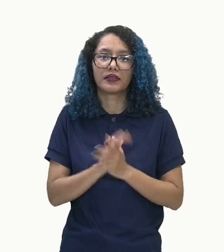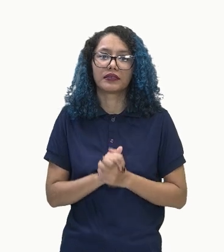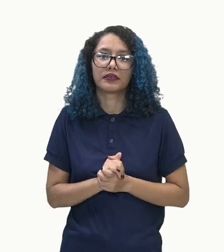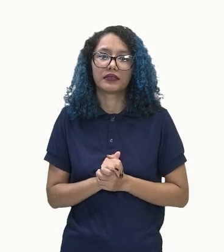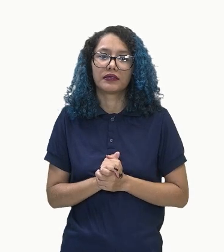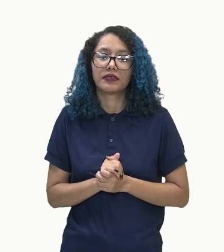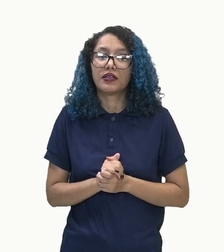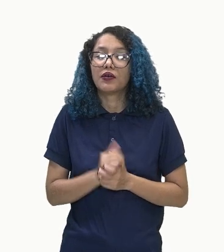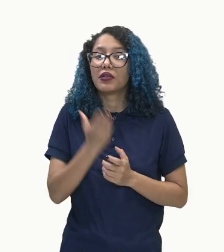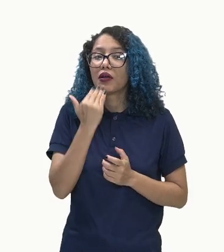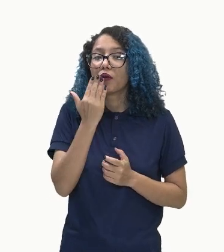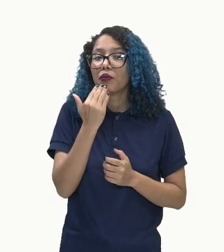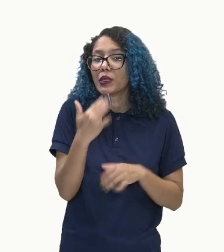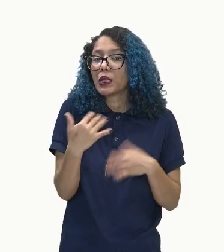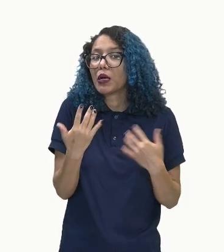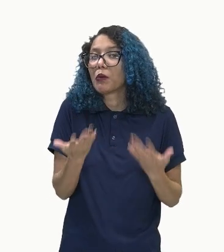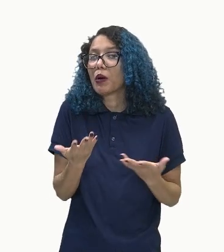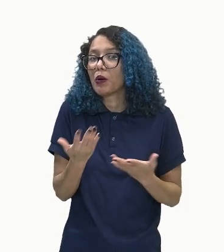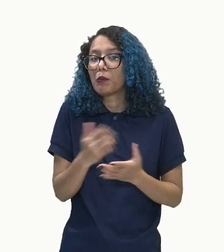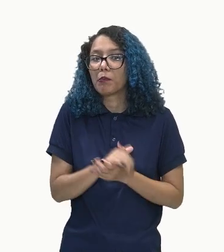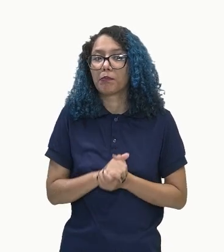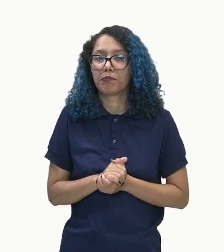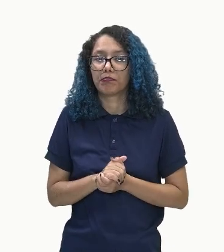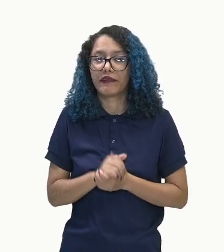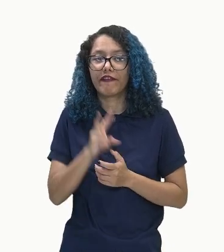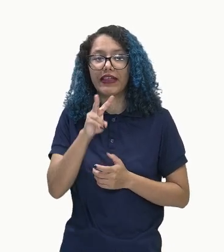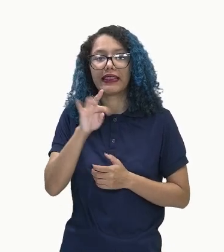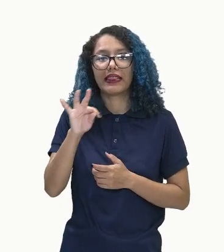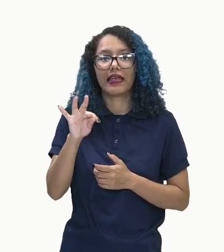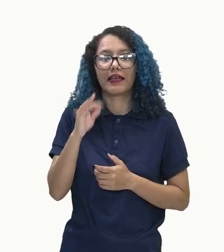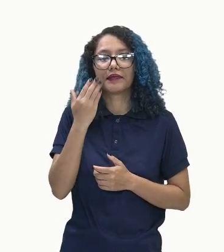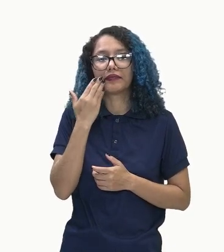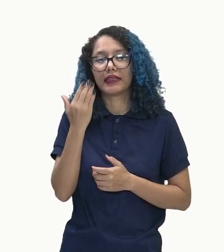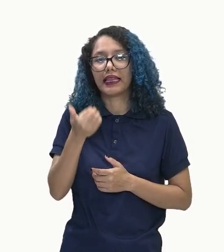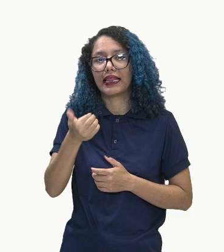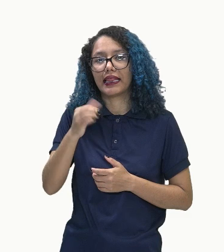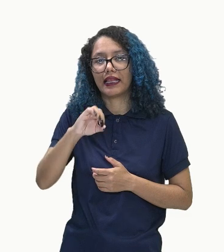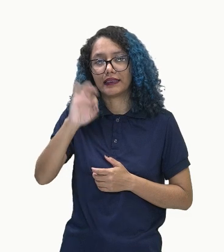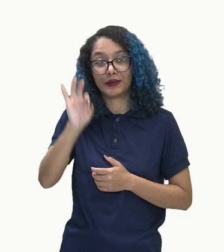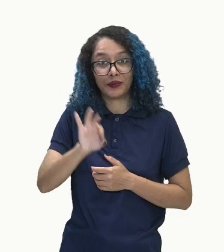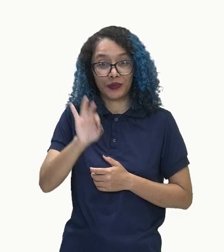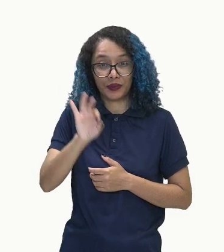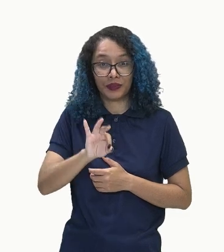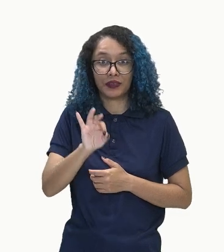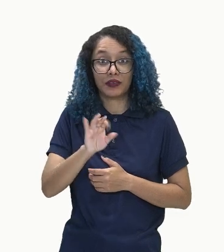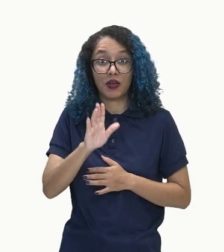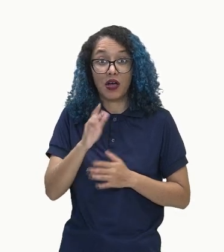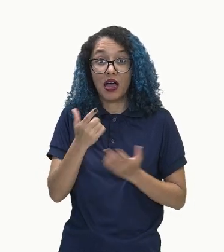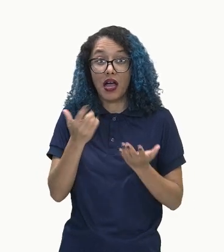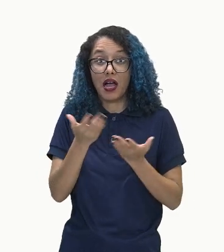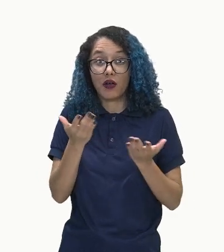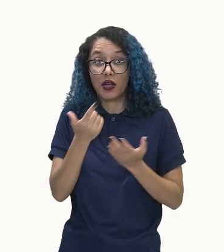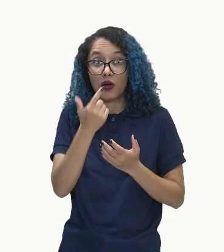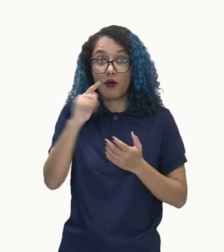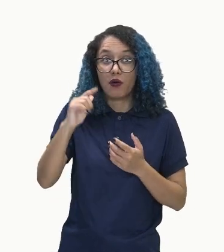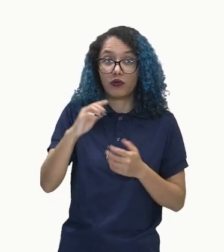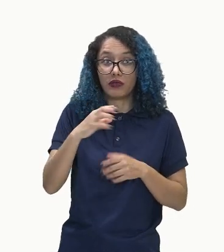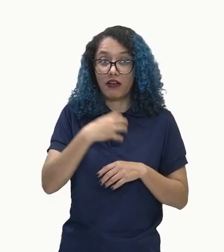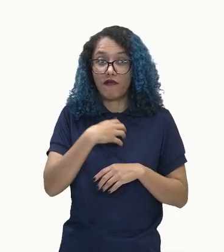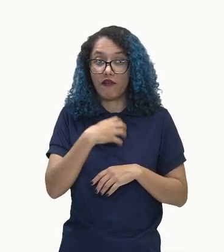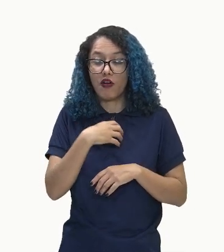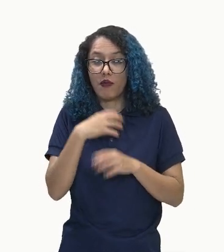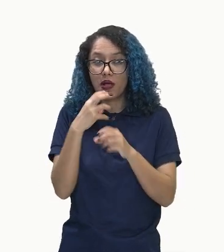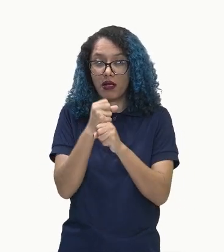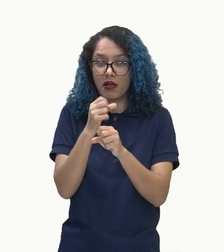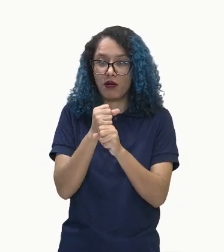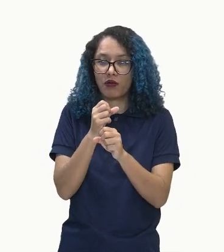percentual do vale alimentação? Bora ver aqui, ó. Vale alimentação é 10%. Aí eu vou te falar outra maneira de calcular esse 10%.